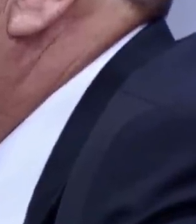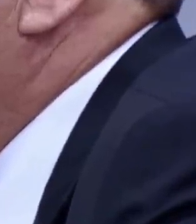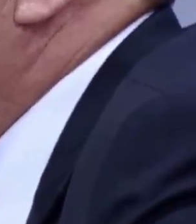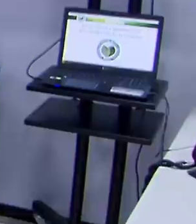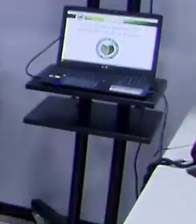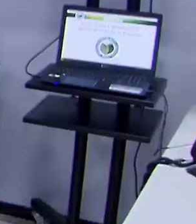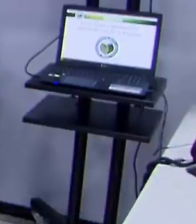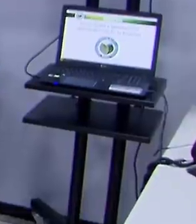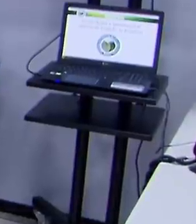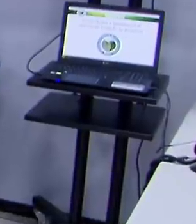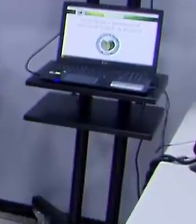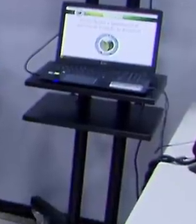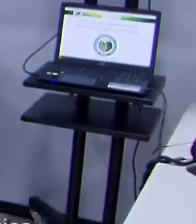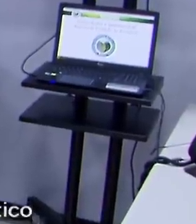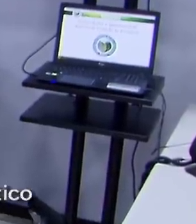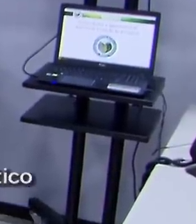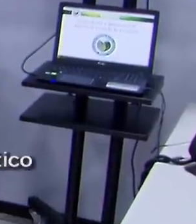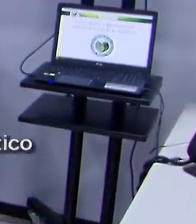tchau